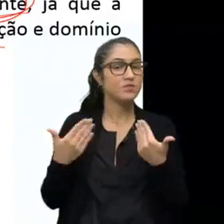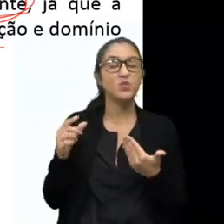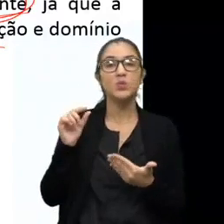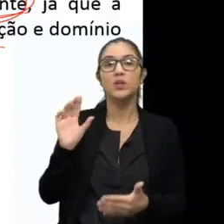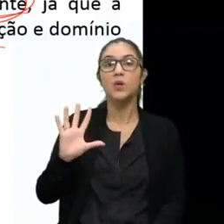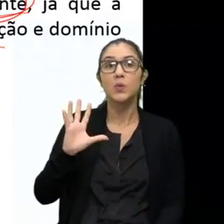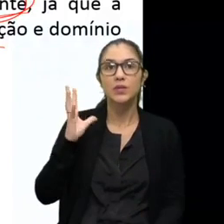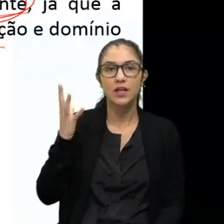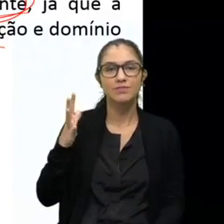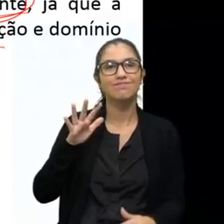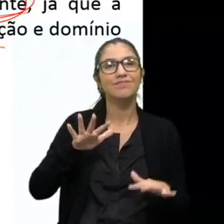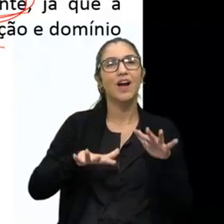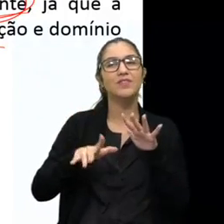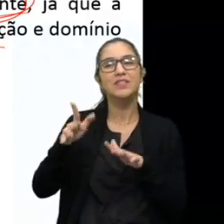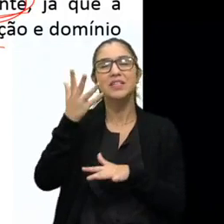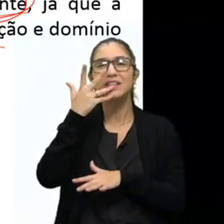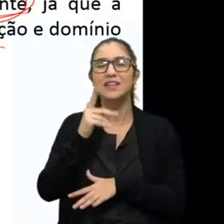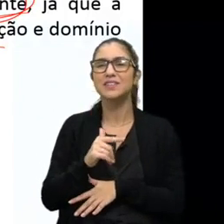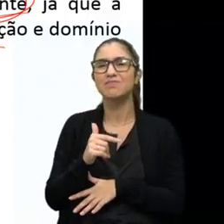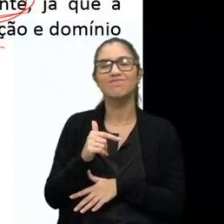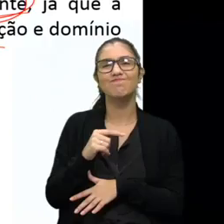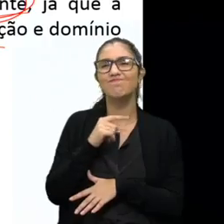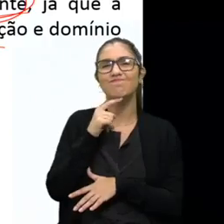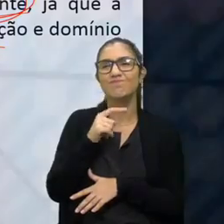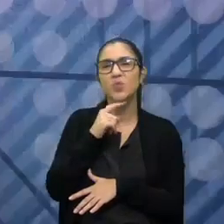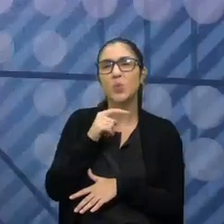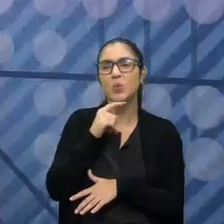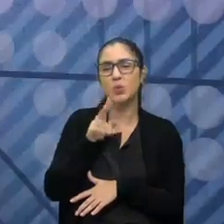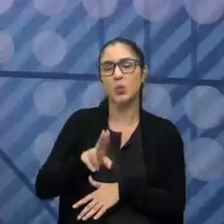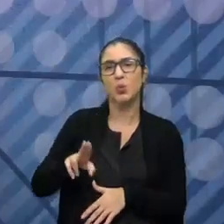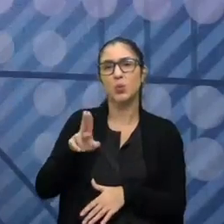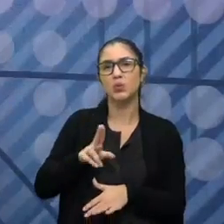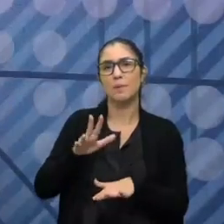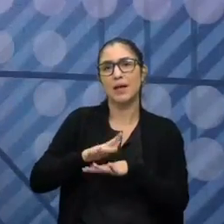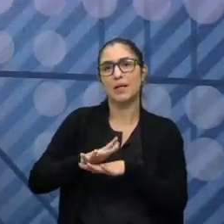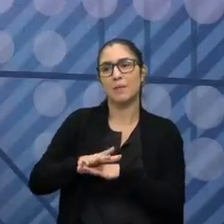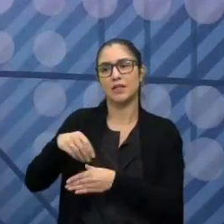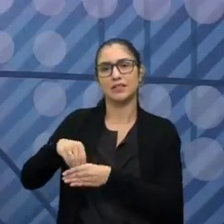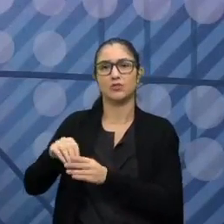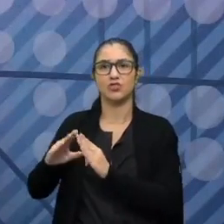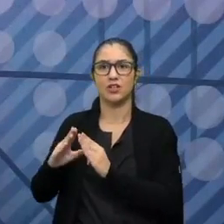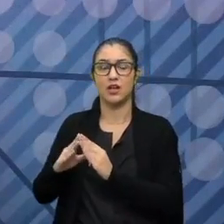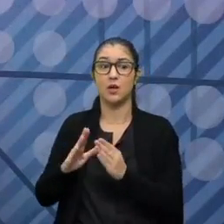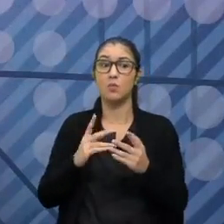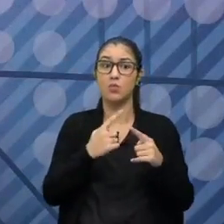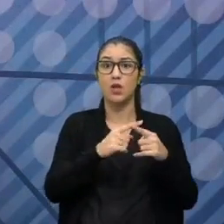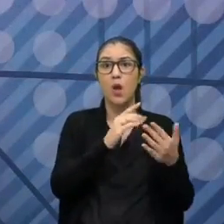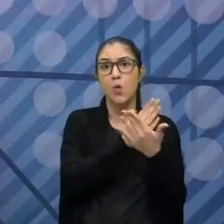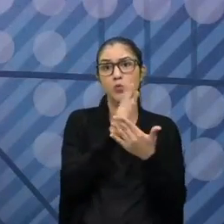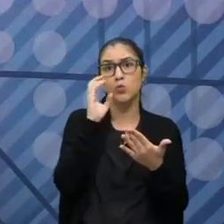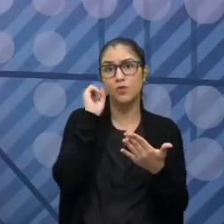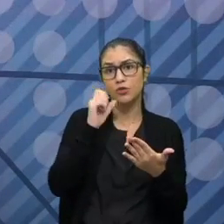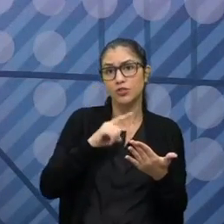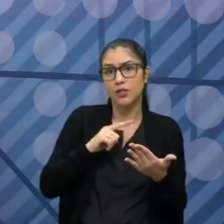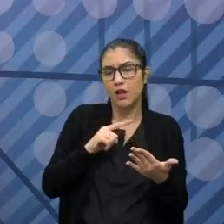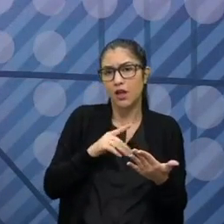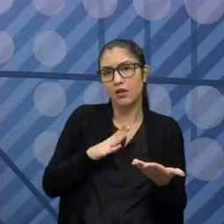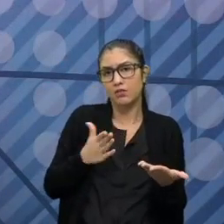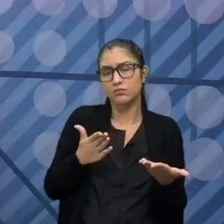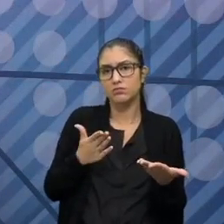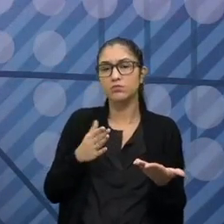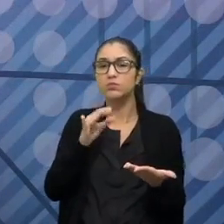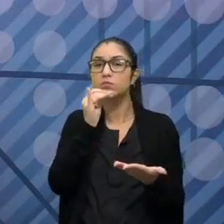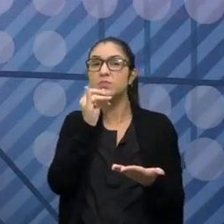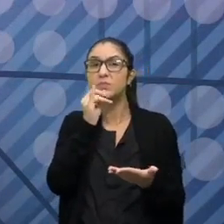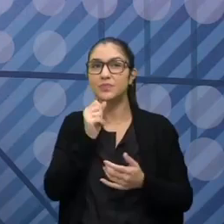que acontece? Às vezes a criança não teve acesso ao uso da matemática em casa que os alunos ouvintes têm. Né, que as crianças ouvintes têm.